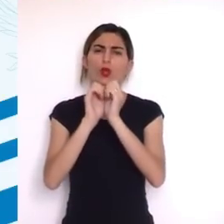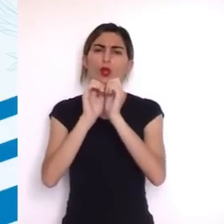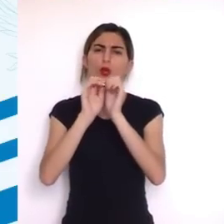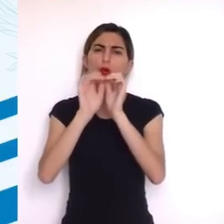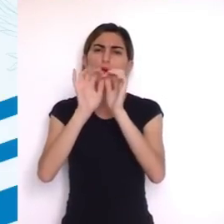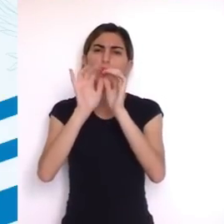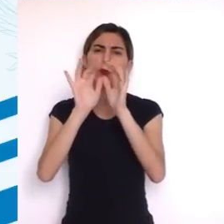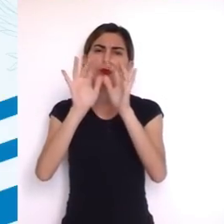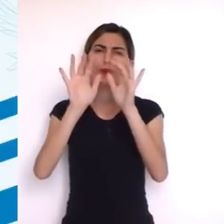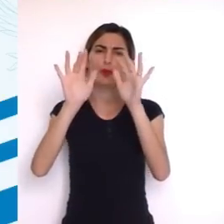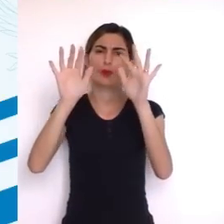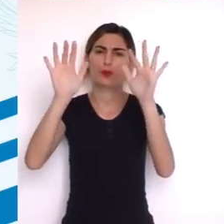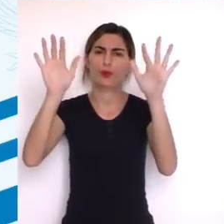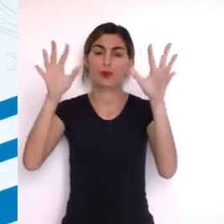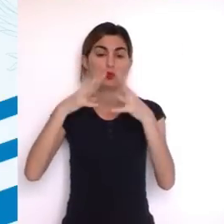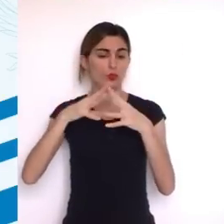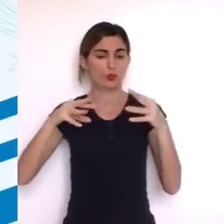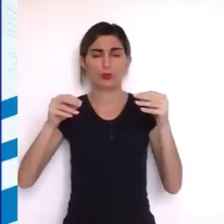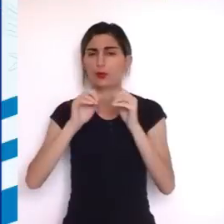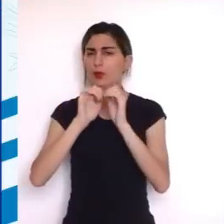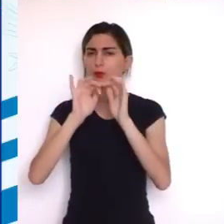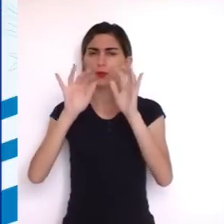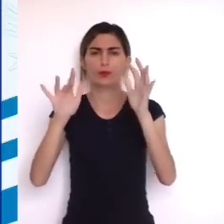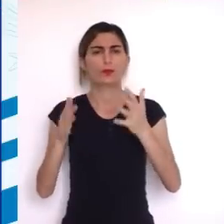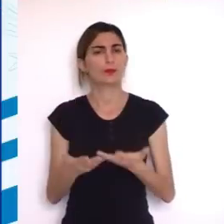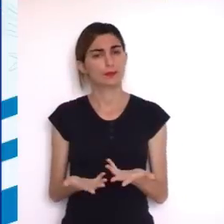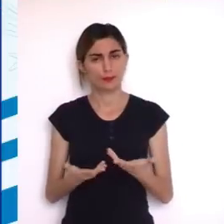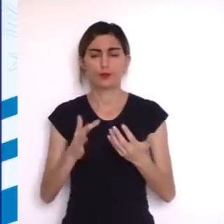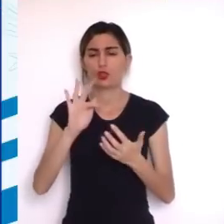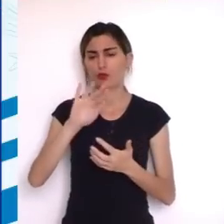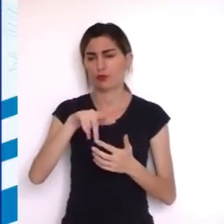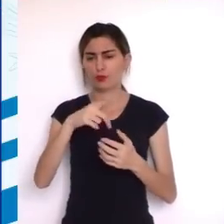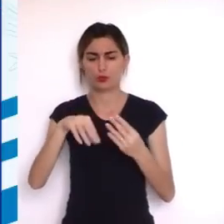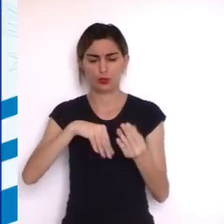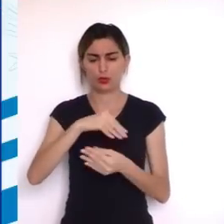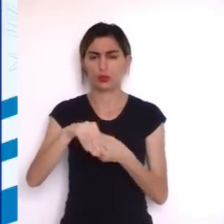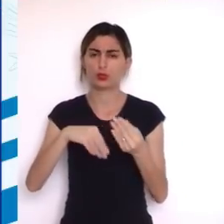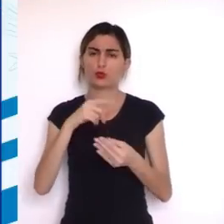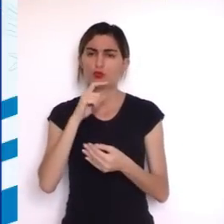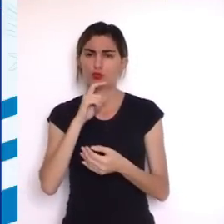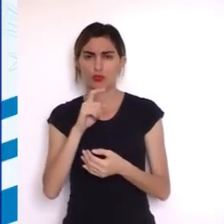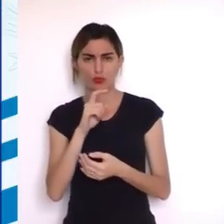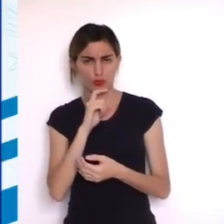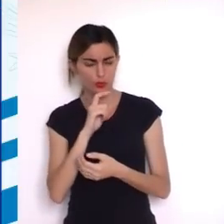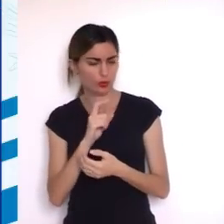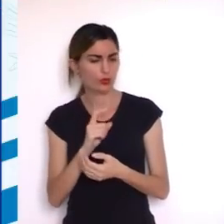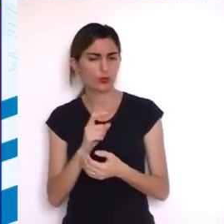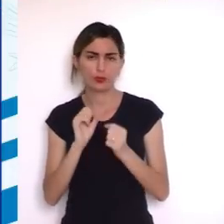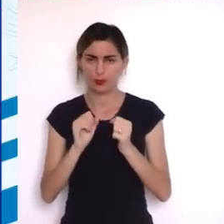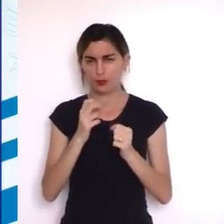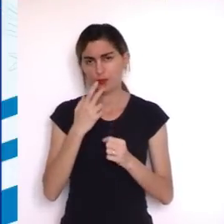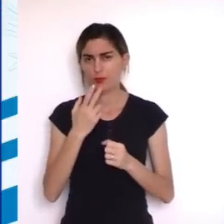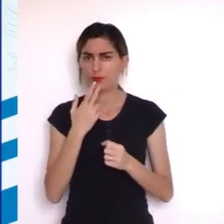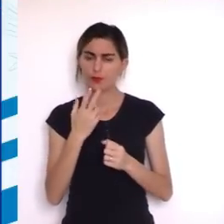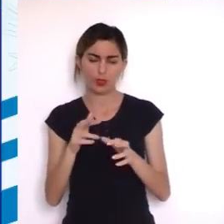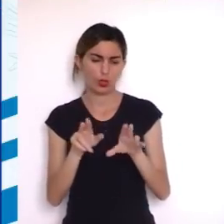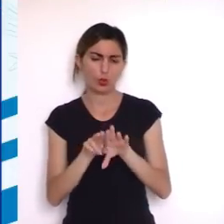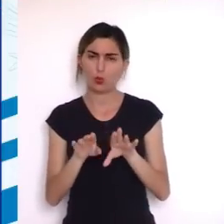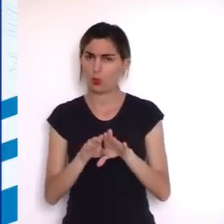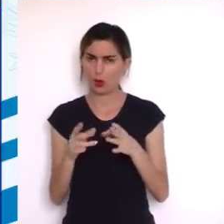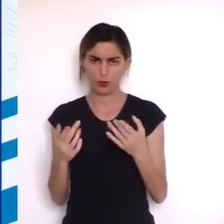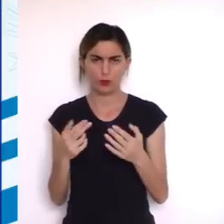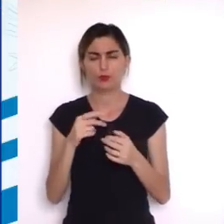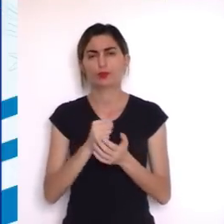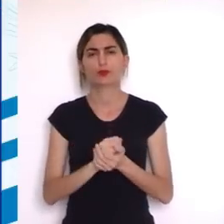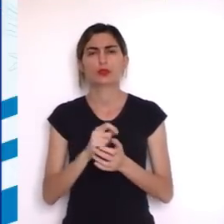estado que a gente chama de estado gasoso. E daí a fusão, né, do gelo, né, eu posso dizer que é igual